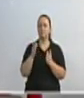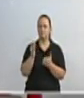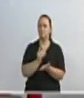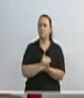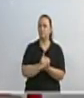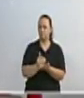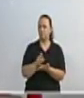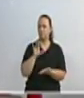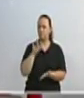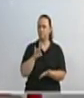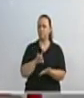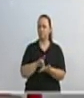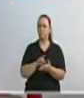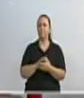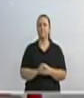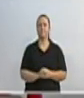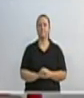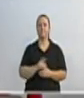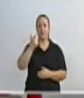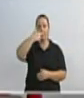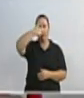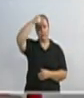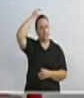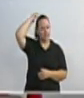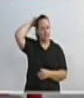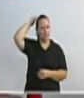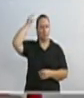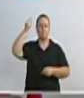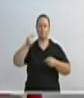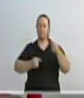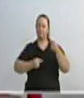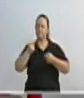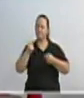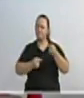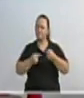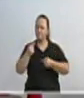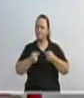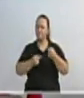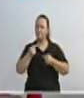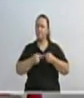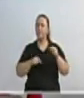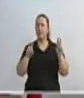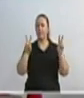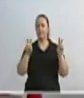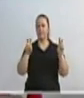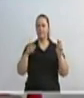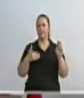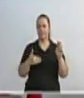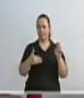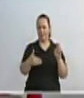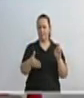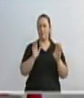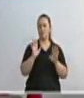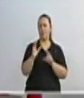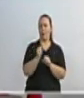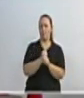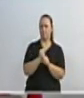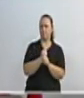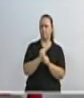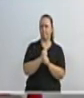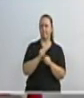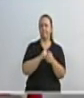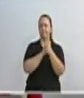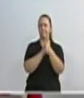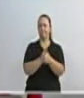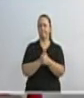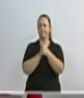Adriano tem sido um insistente debatedor desse tema em Blumenau nos últimos anos. Nós temos acompanhado todo